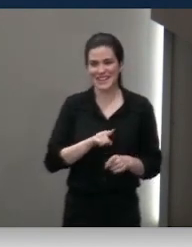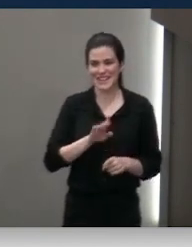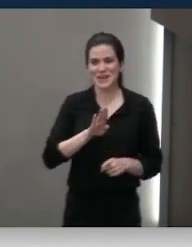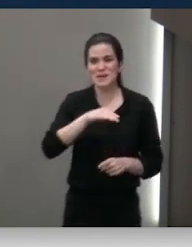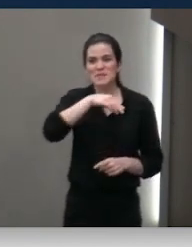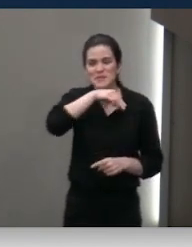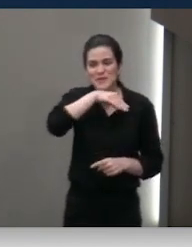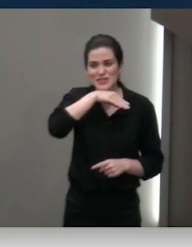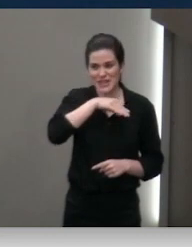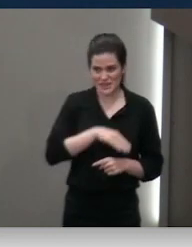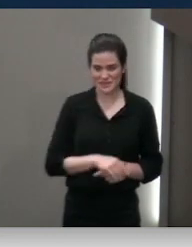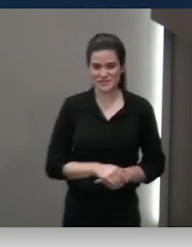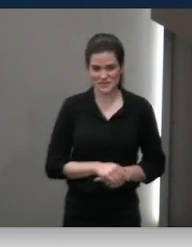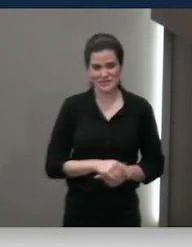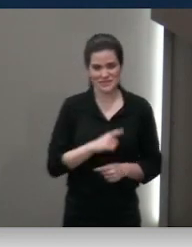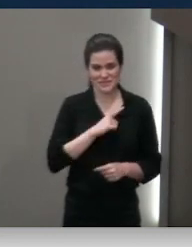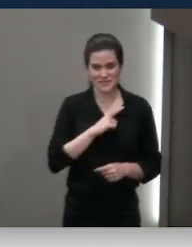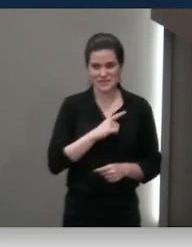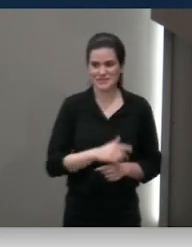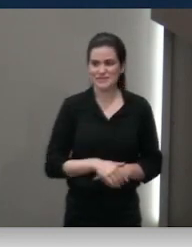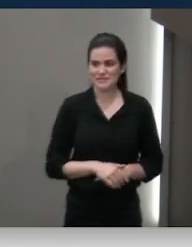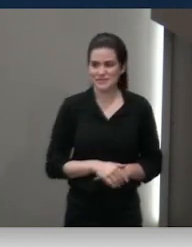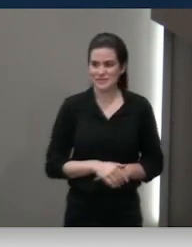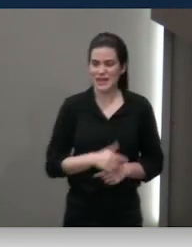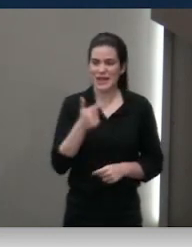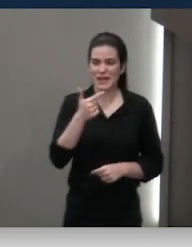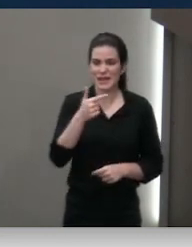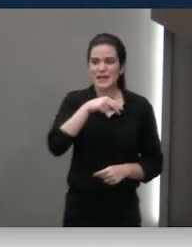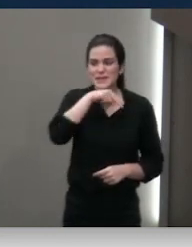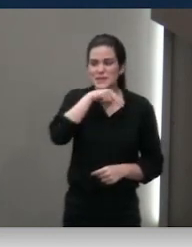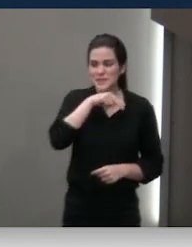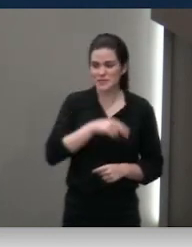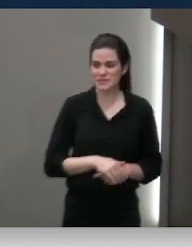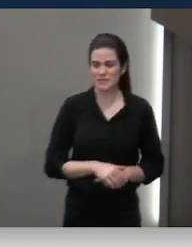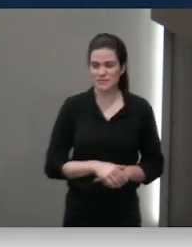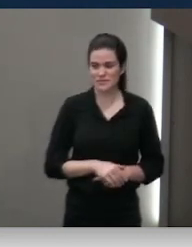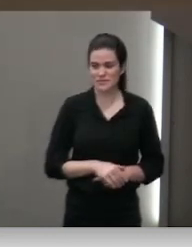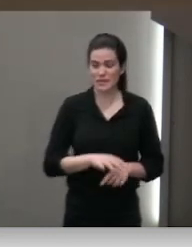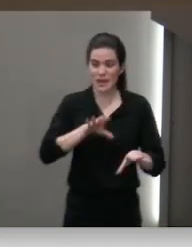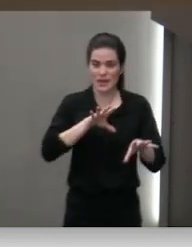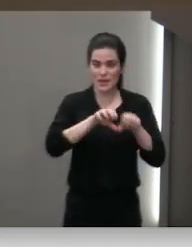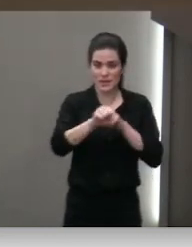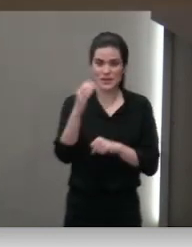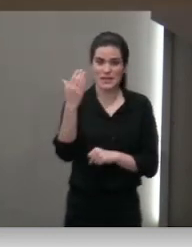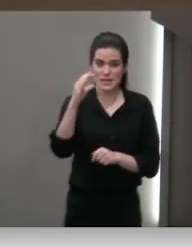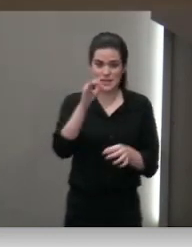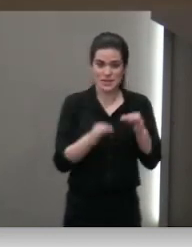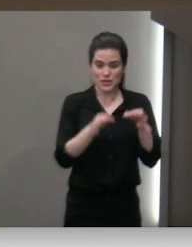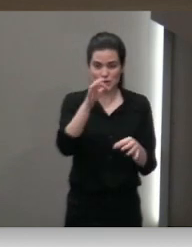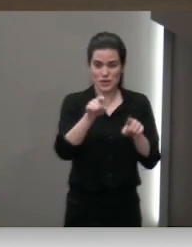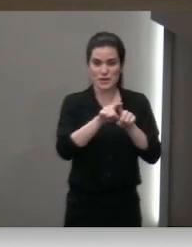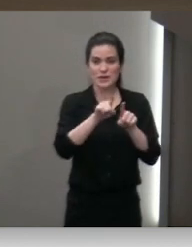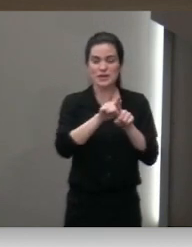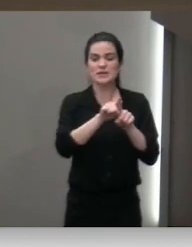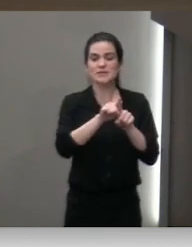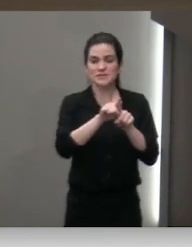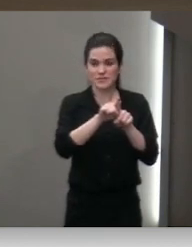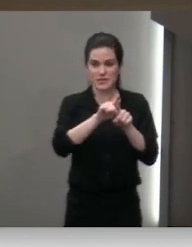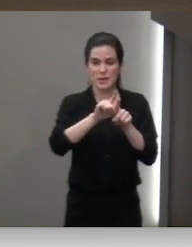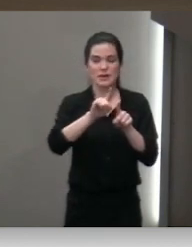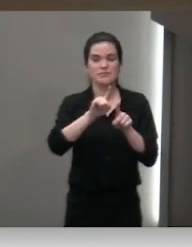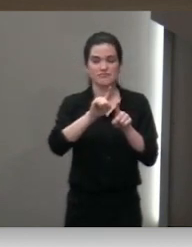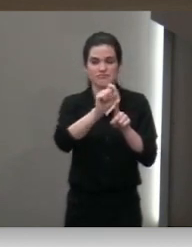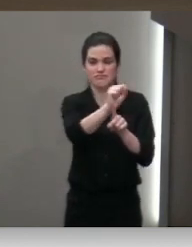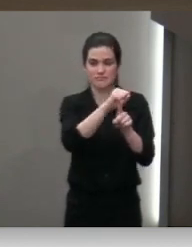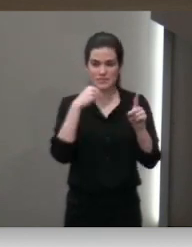placa do nosso Poltronelli aí. Graduou-se em Ciências Jurídicas e Sociais na Instituição